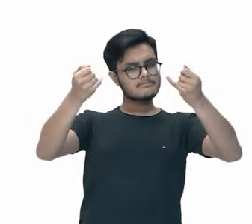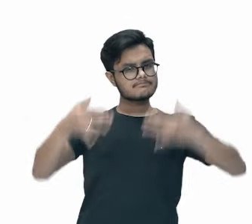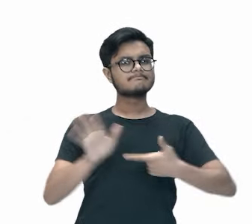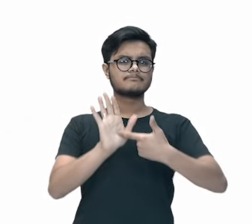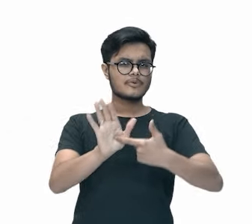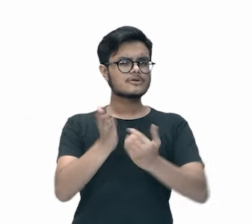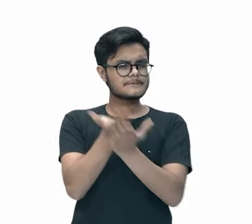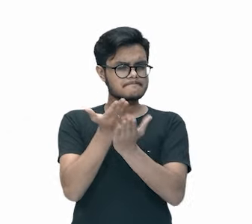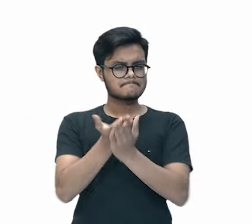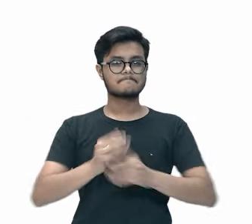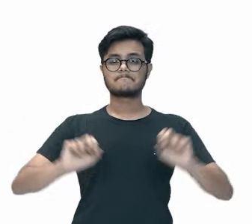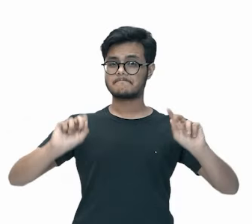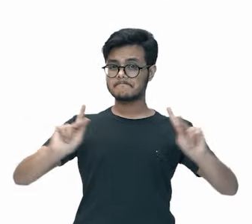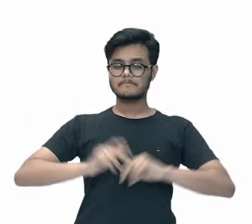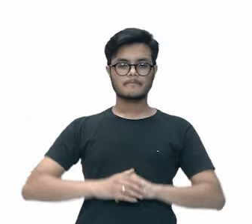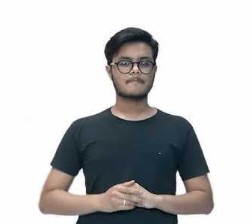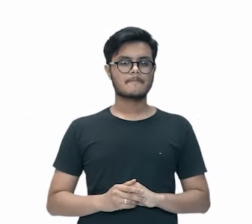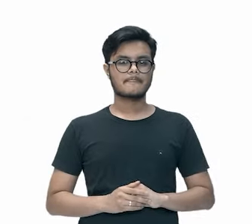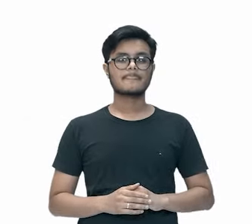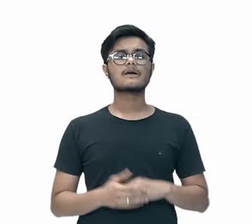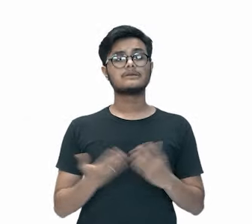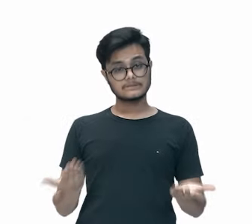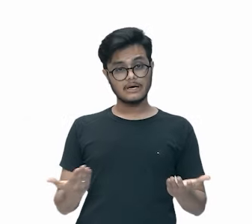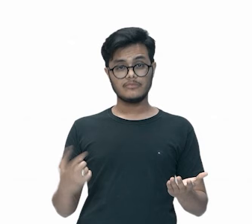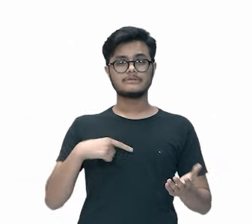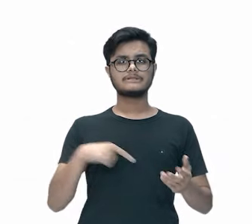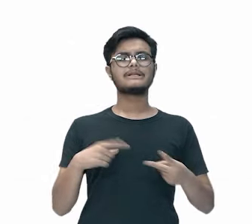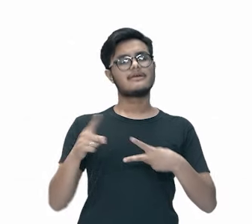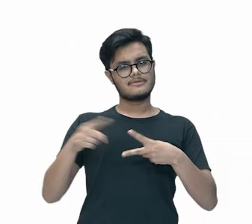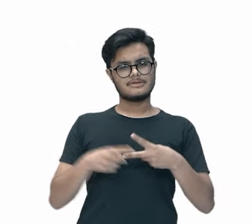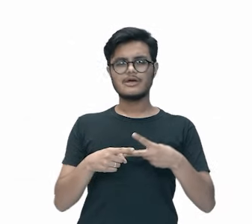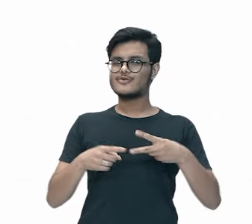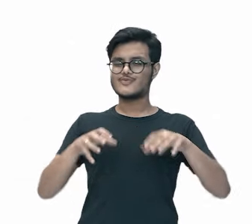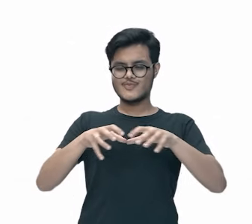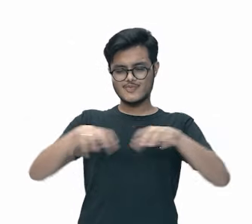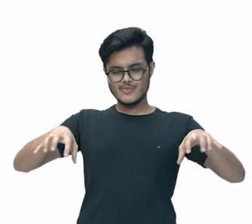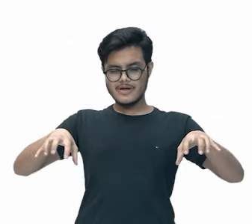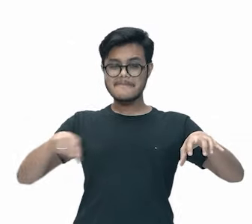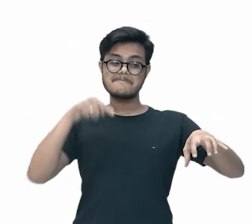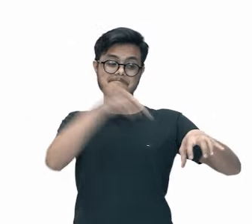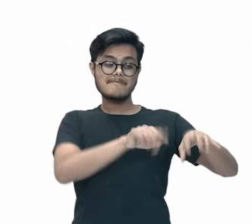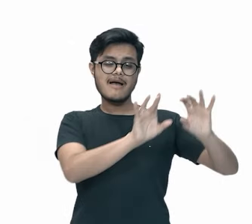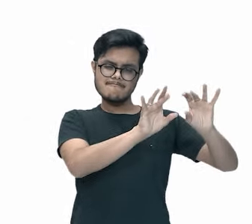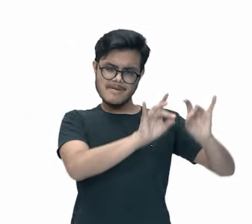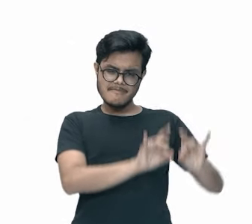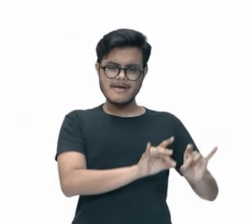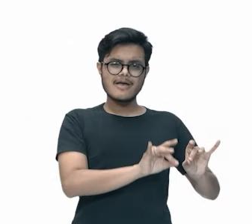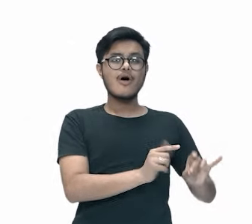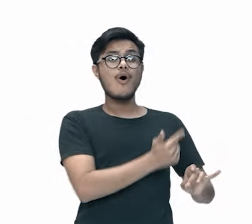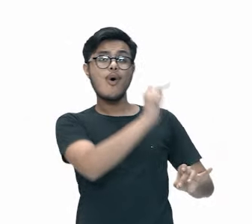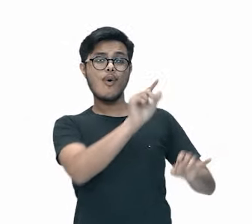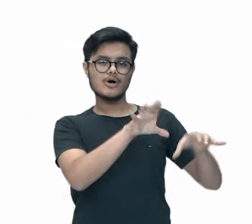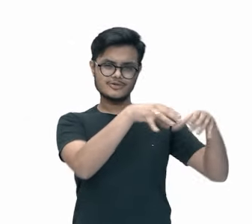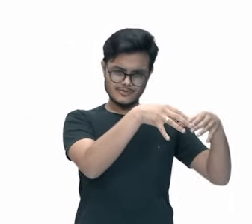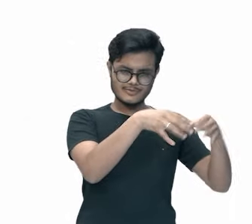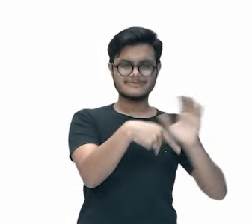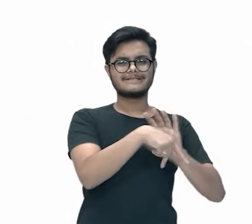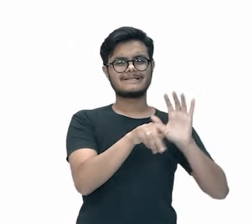da aula, existe essa divisão entre orgânico e inorgânico e dentro, né, desse agrupamento ainda existe